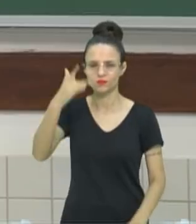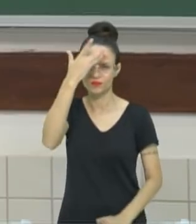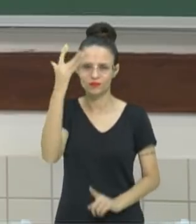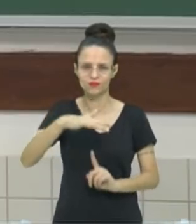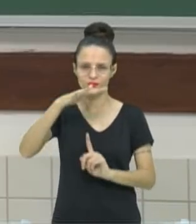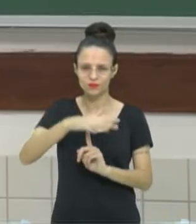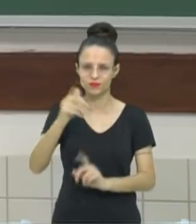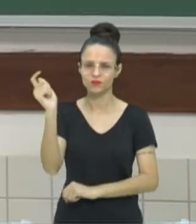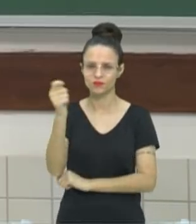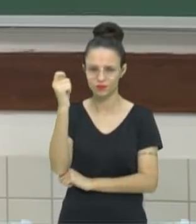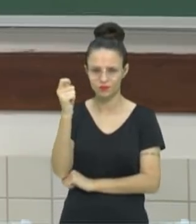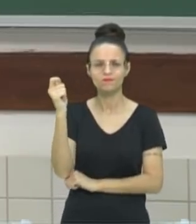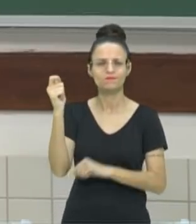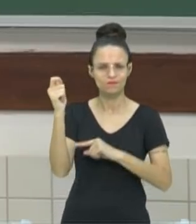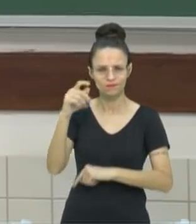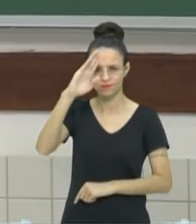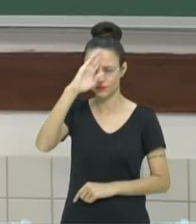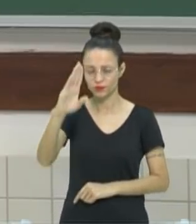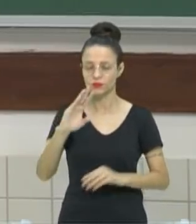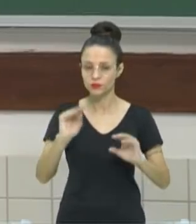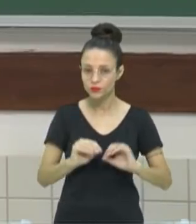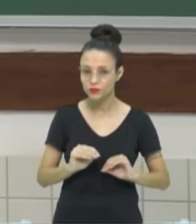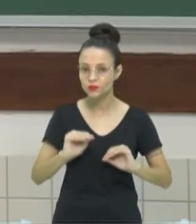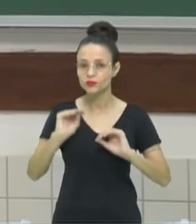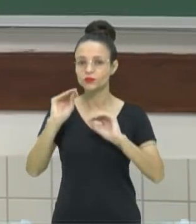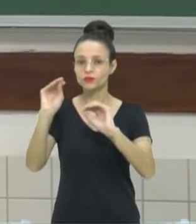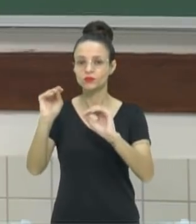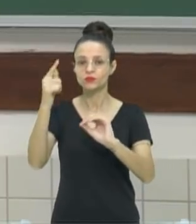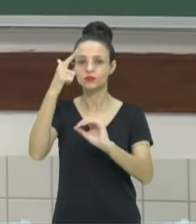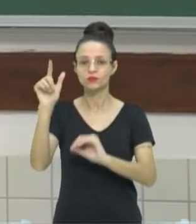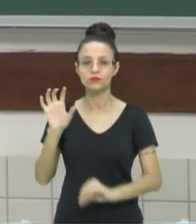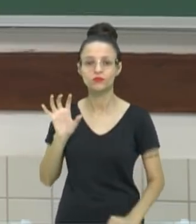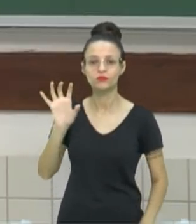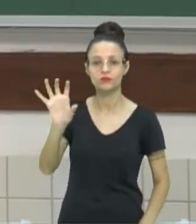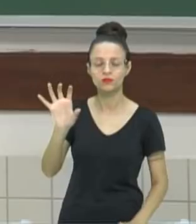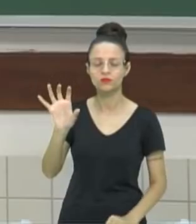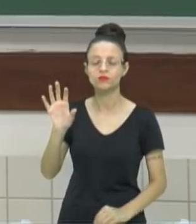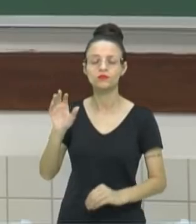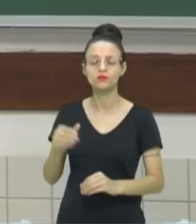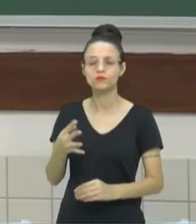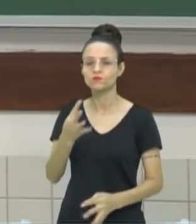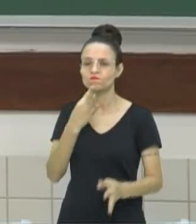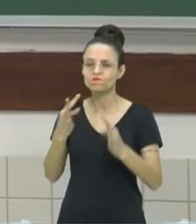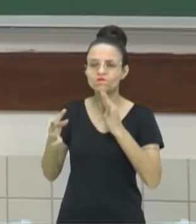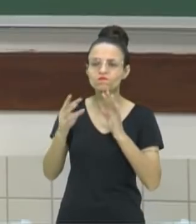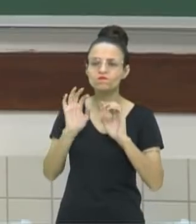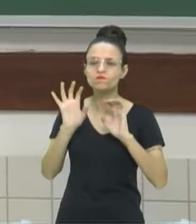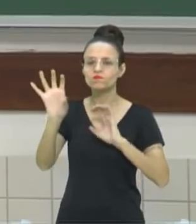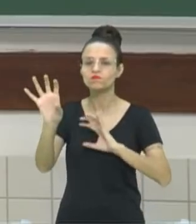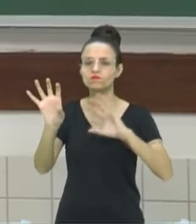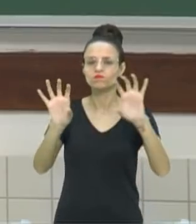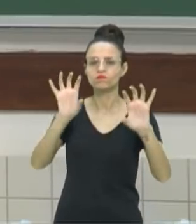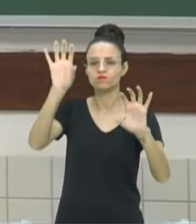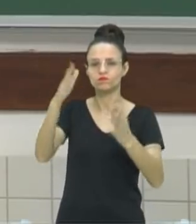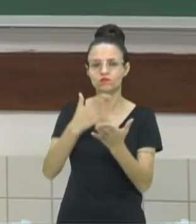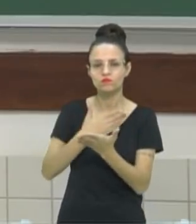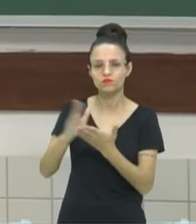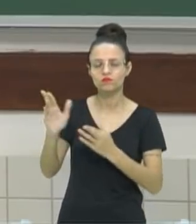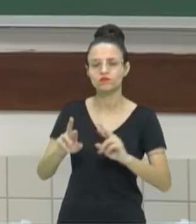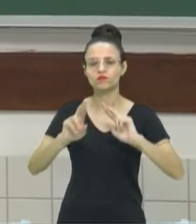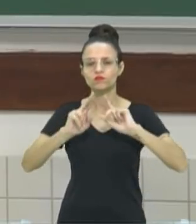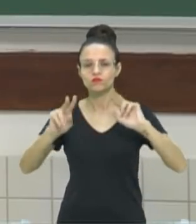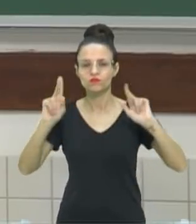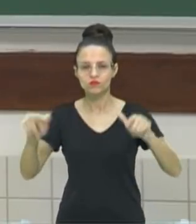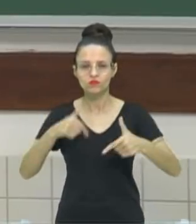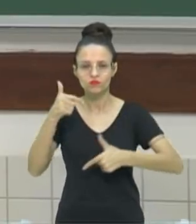paranaenses e gaúchos principalmente, migraram para outras regiões, desbravaram outras regiões, implementaram diferentes